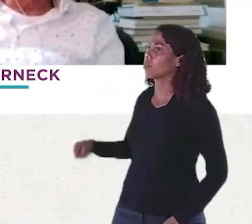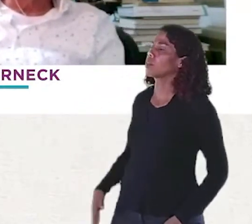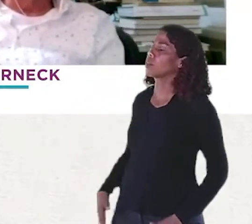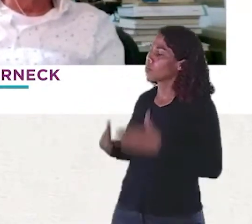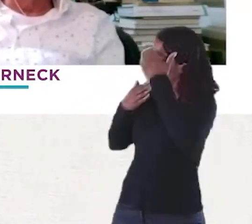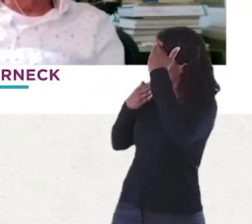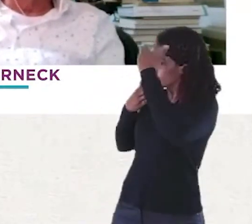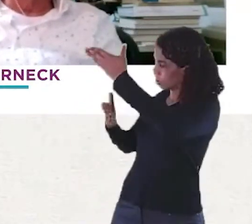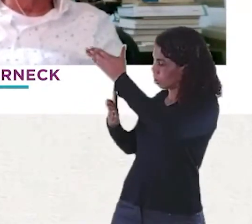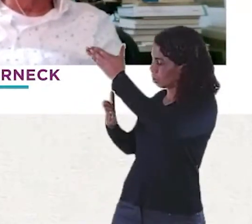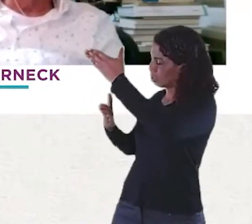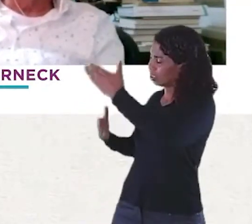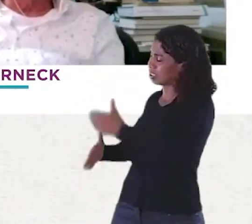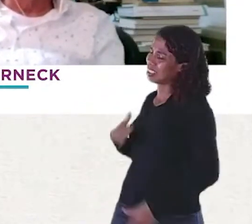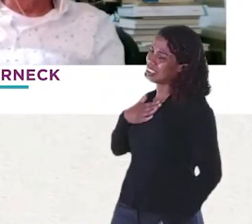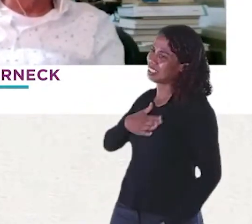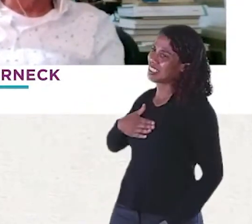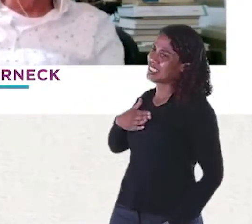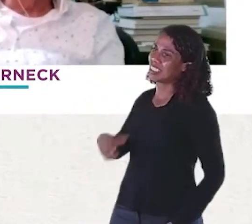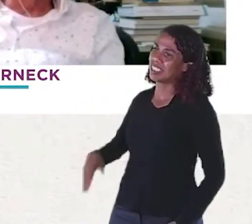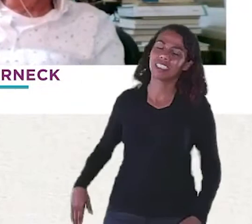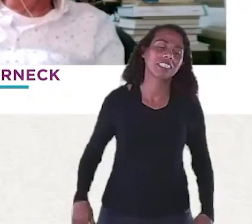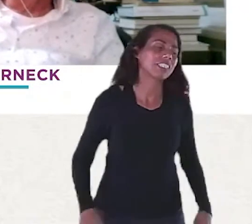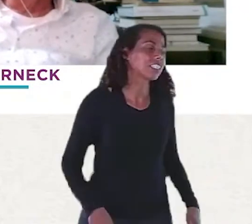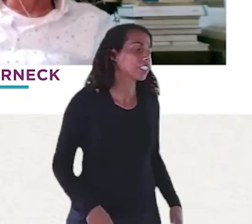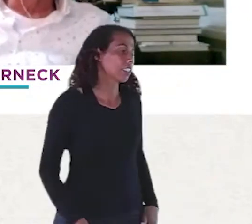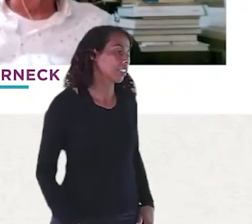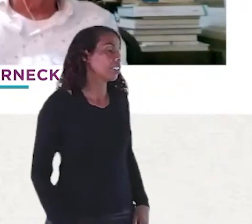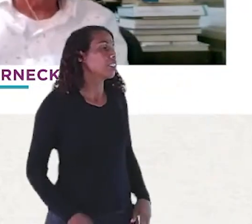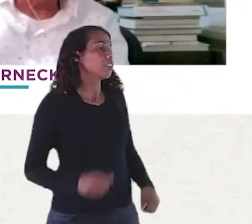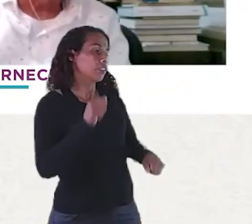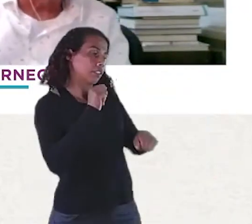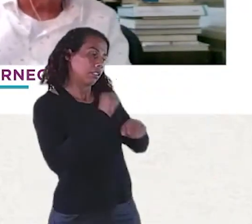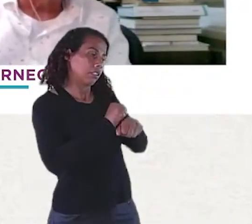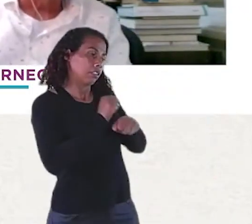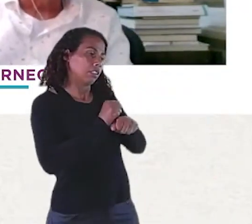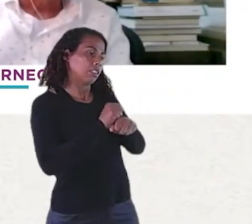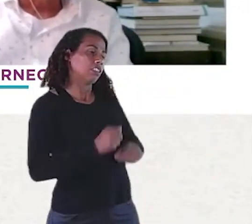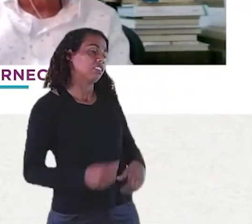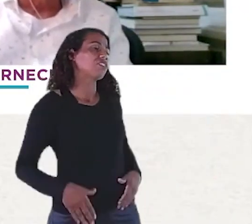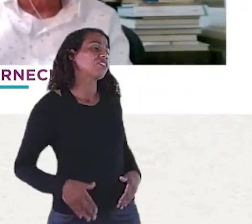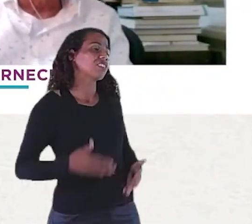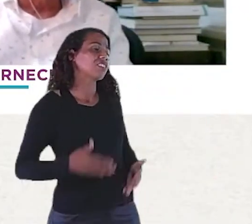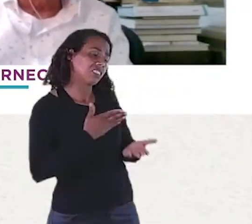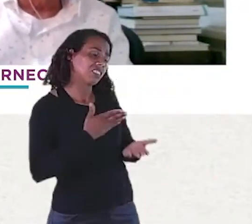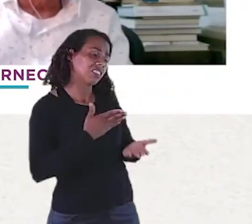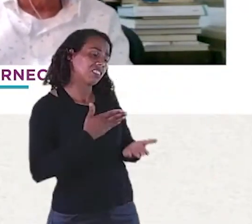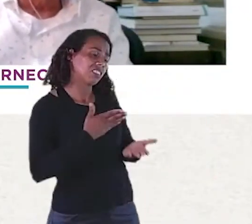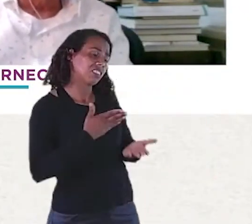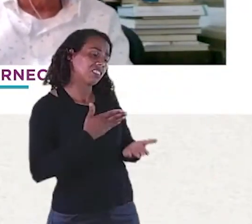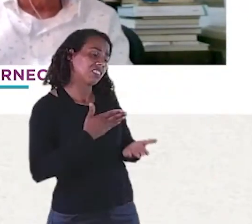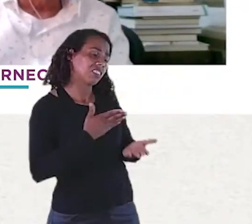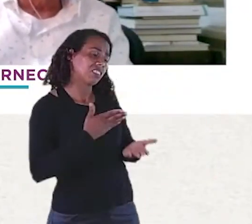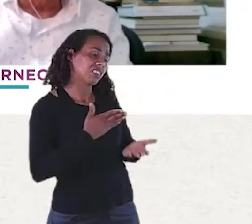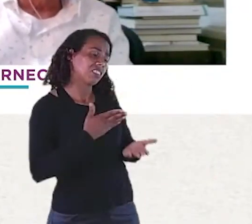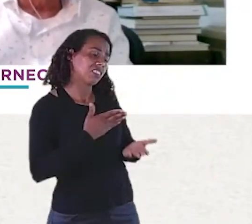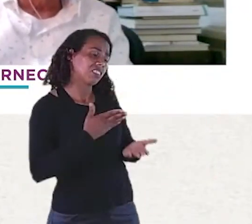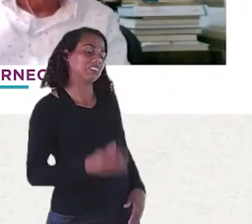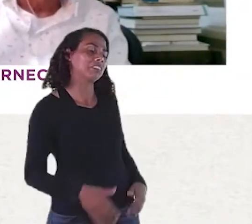que... você, olha, eu espero que não tenha sido por demais chato, né?